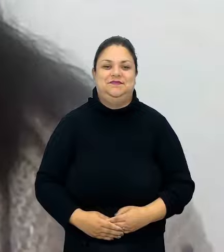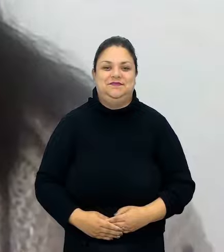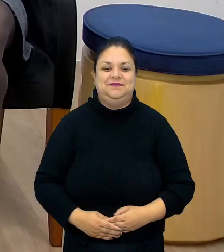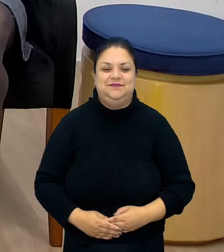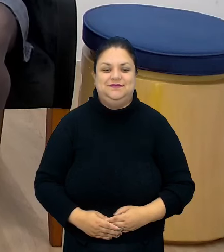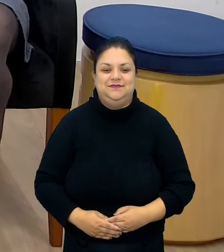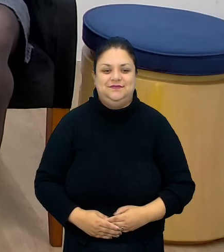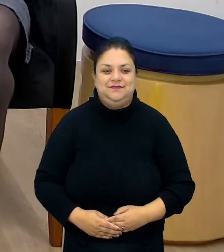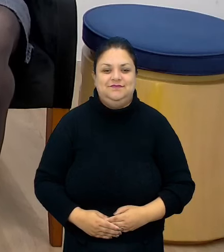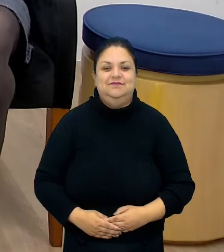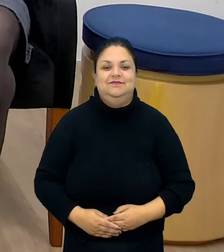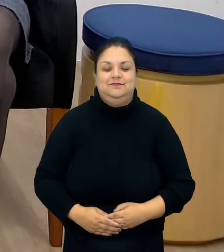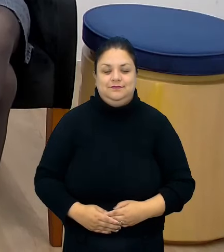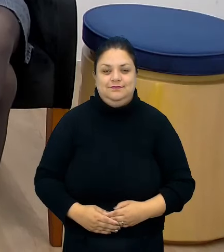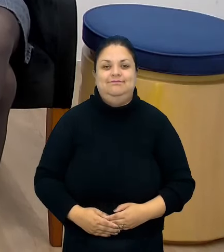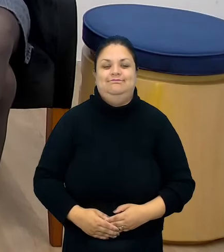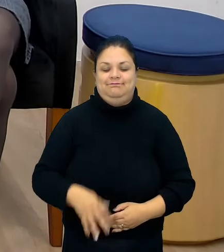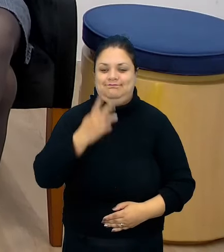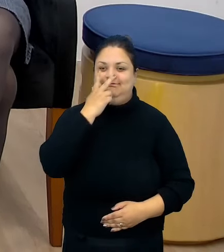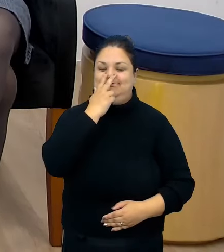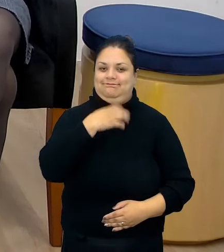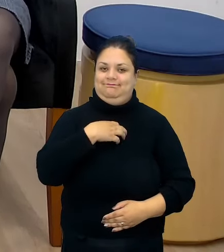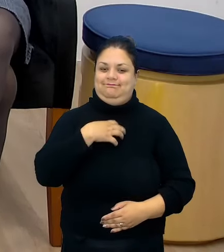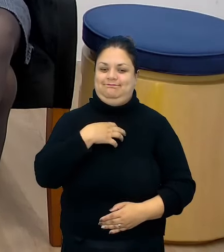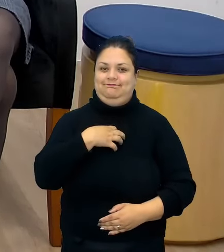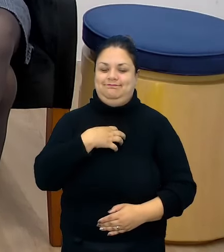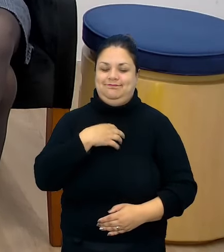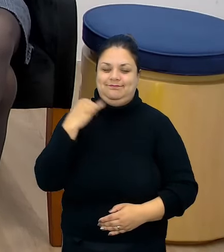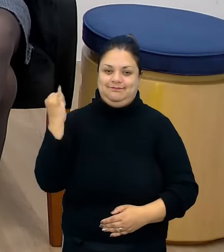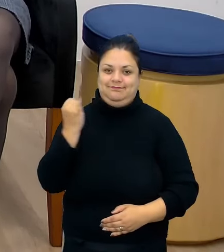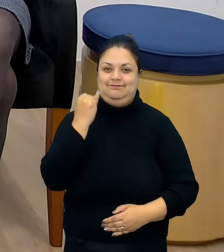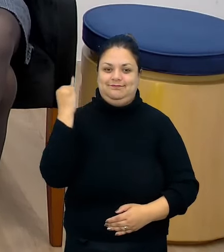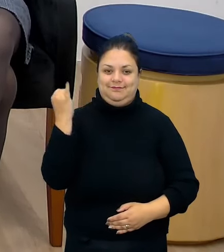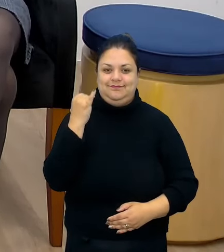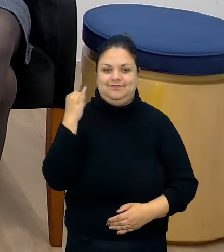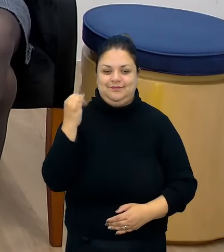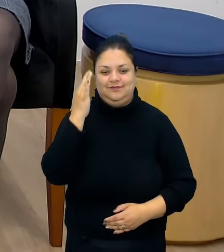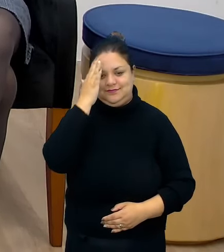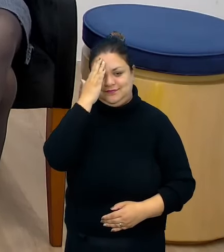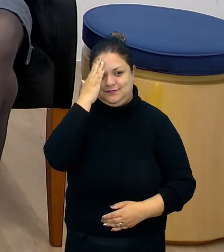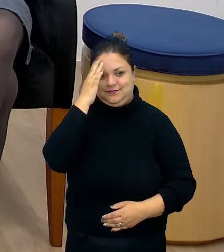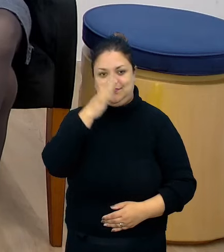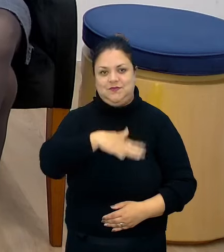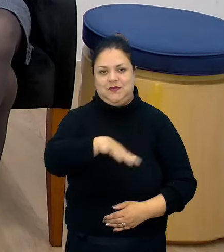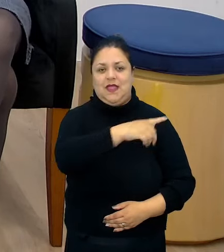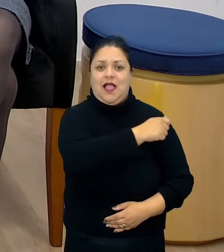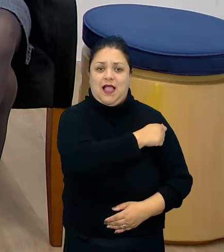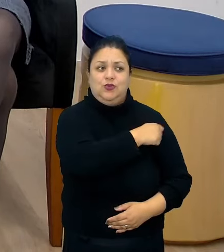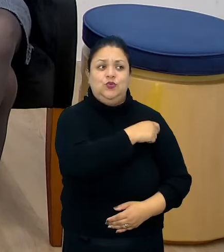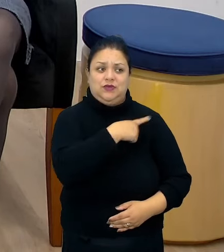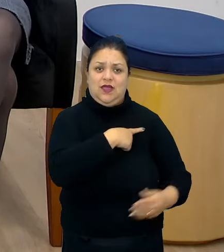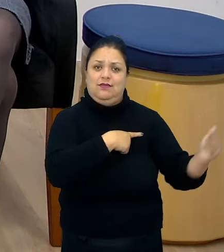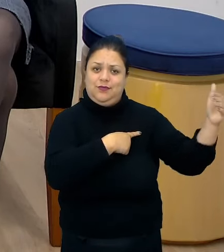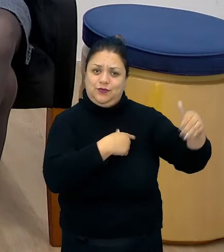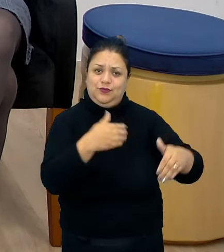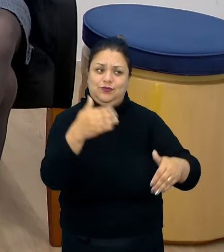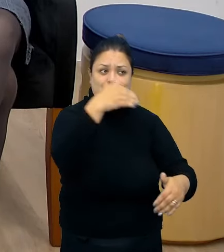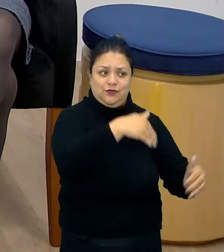eu acho que é importante mesmo. A gente sabe que esses alunos estão chegando na